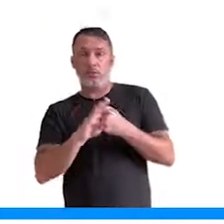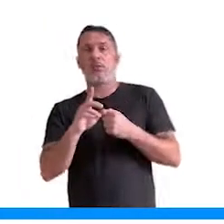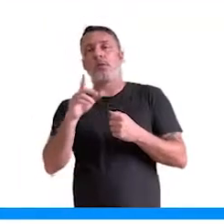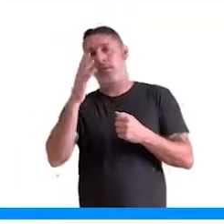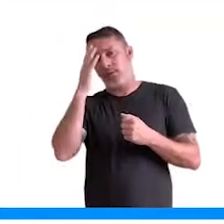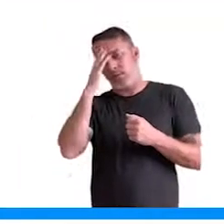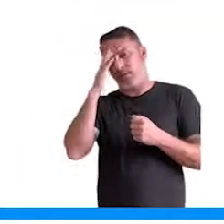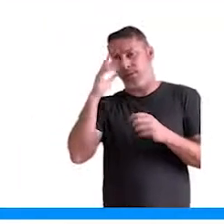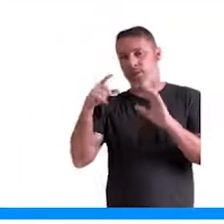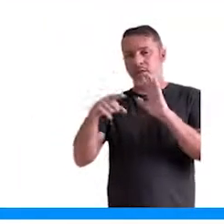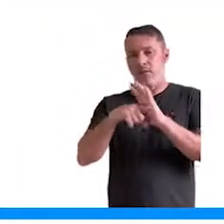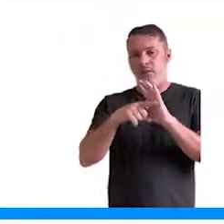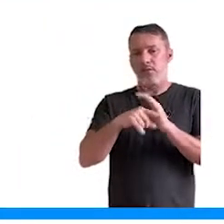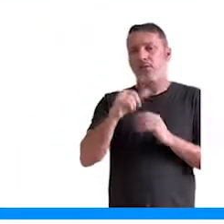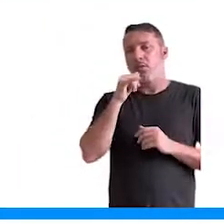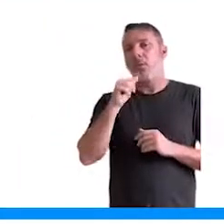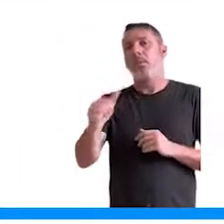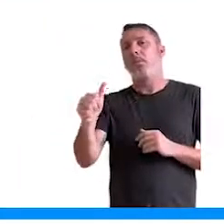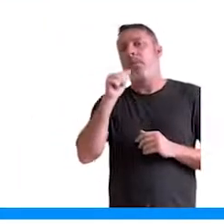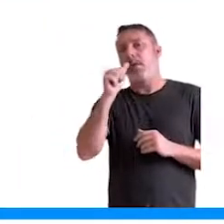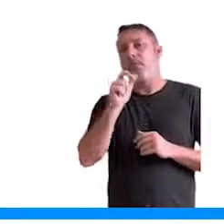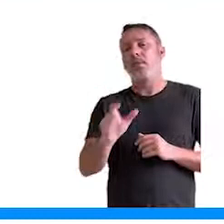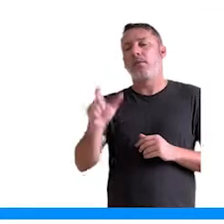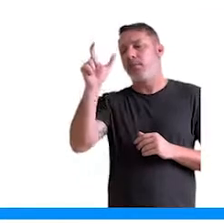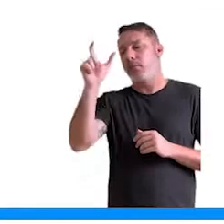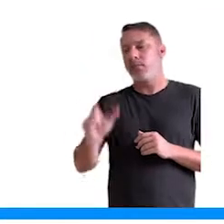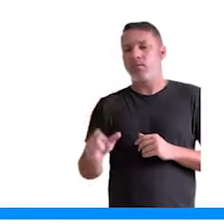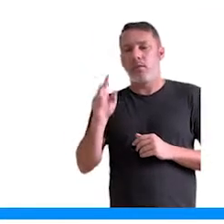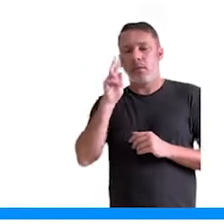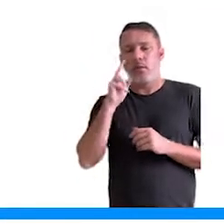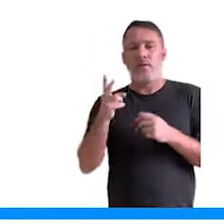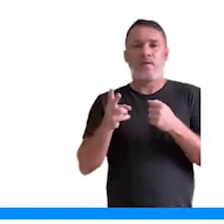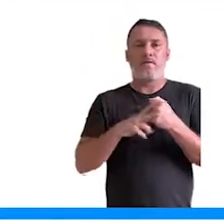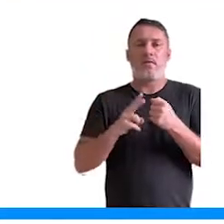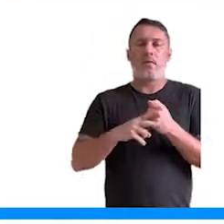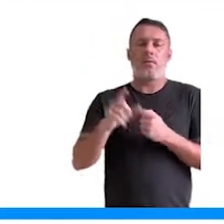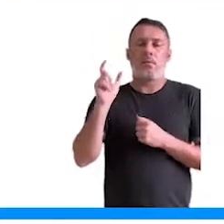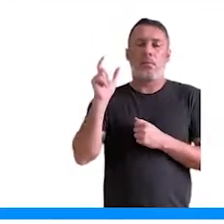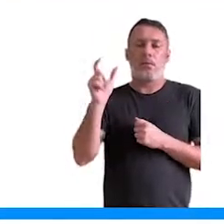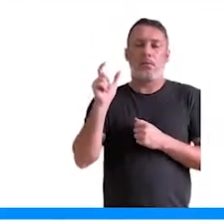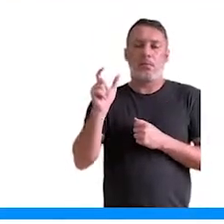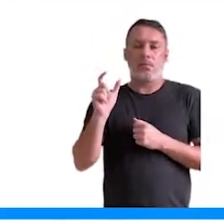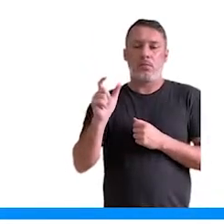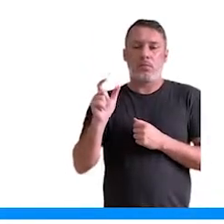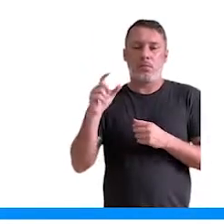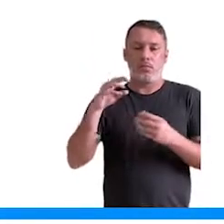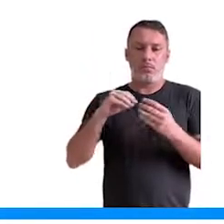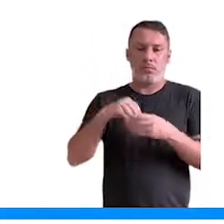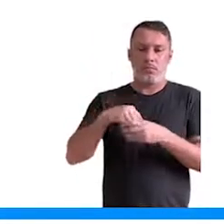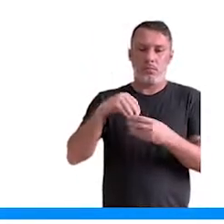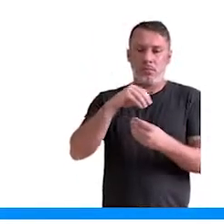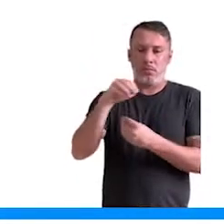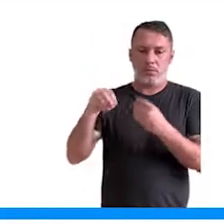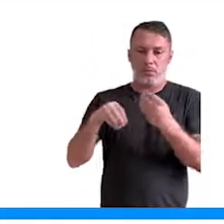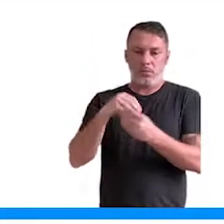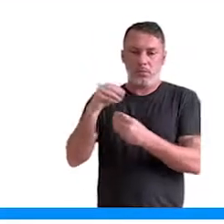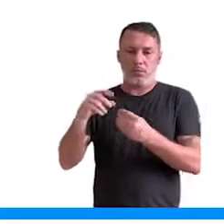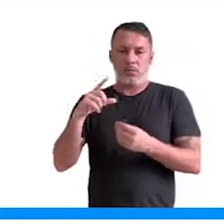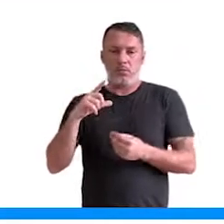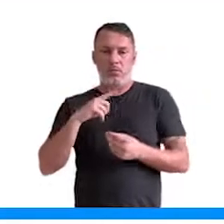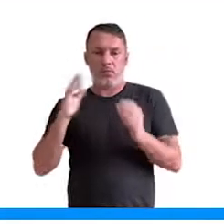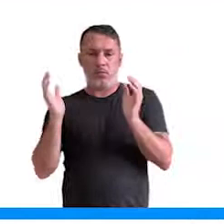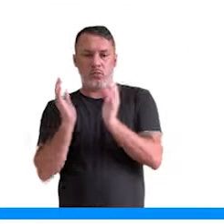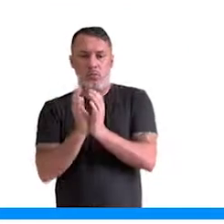sabe o imperativo negativo. Beber. No bebas, no bebas tú, no beba usted,